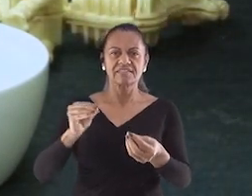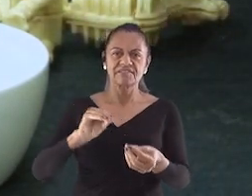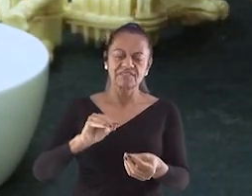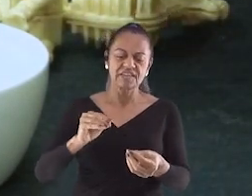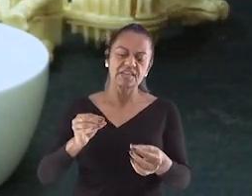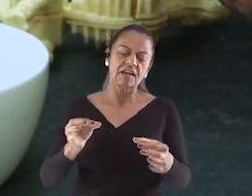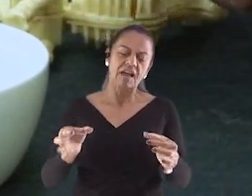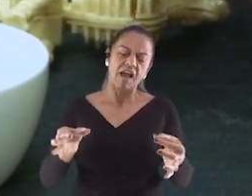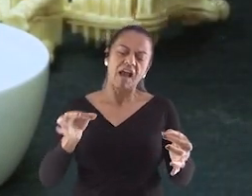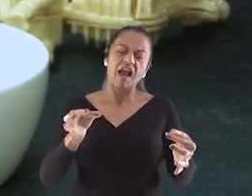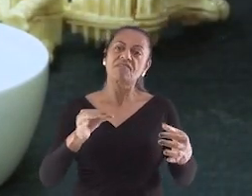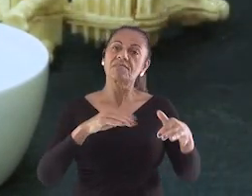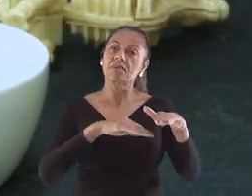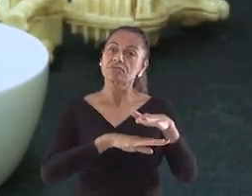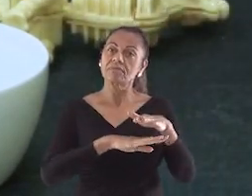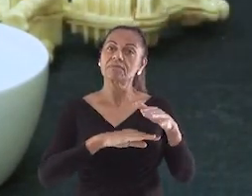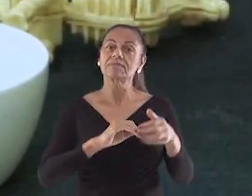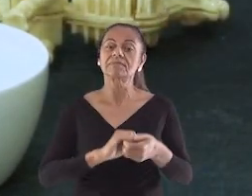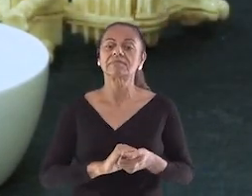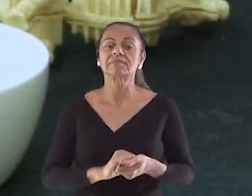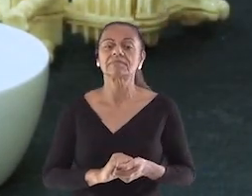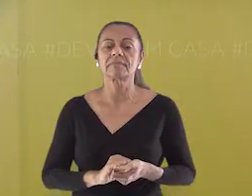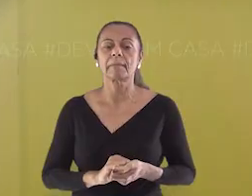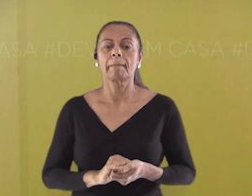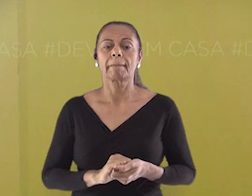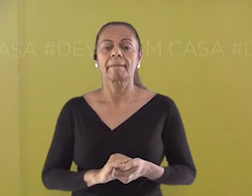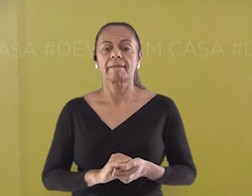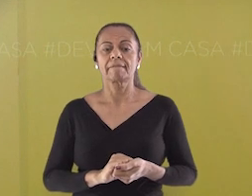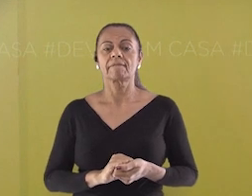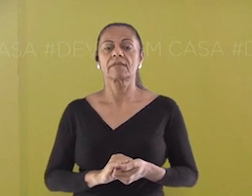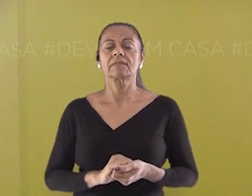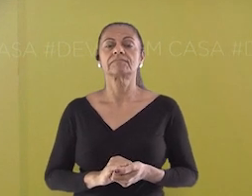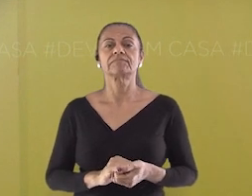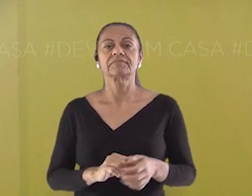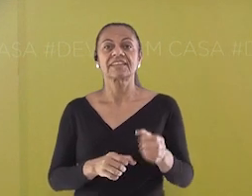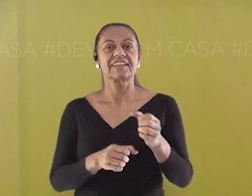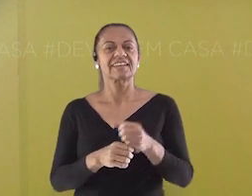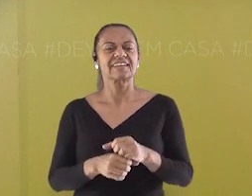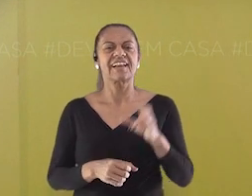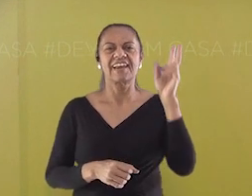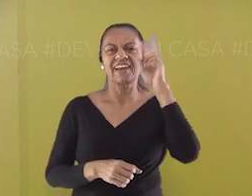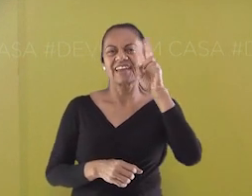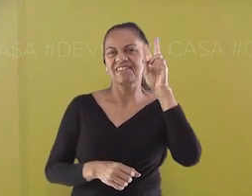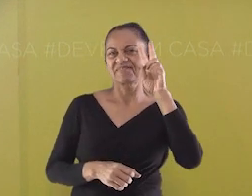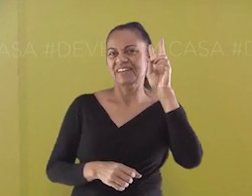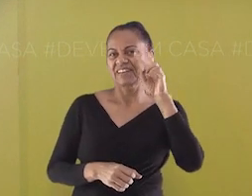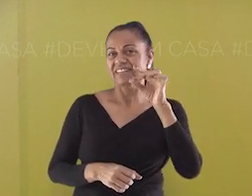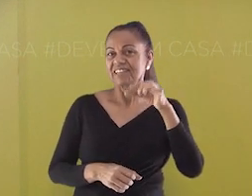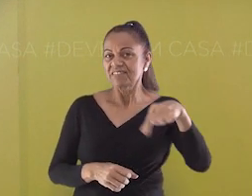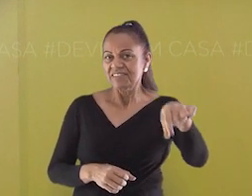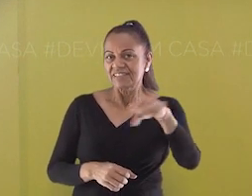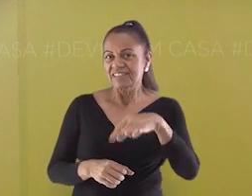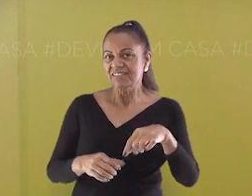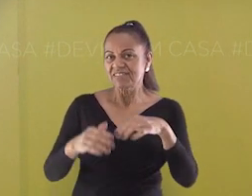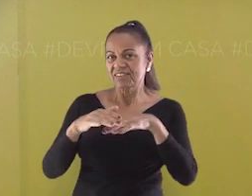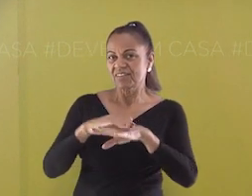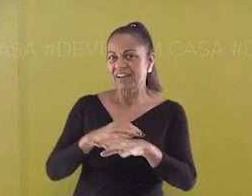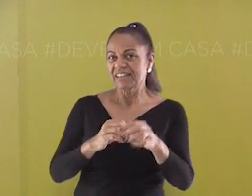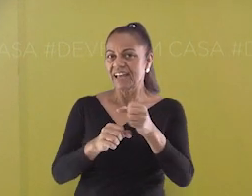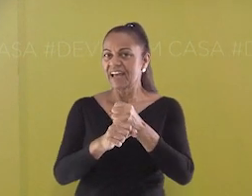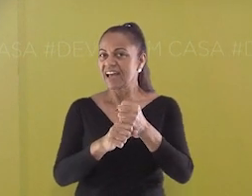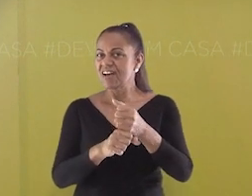consegue desenformar. E aí você pode guardar. Lembrando que para ser considerado um fóssil, você tem que guardar